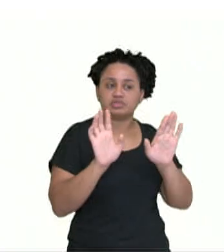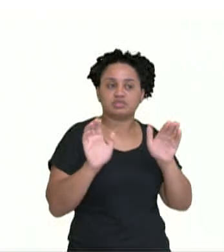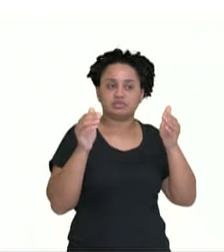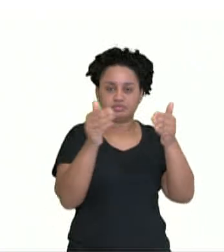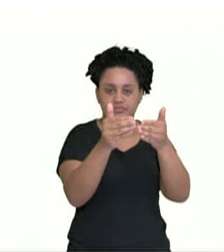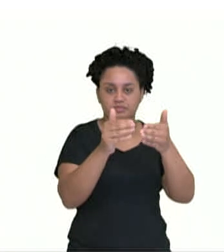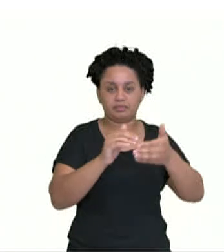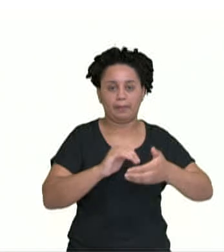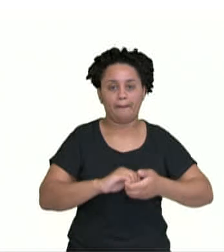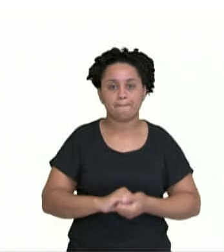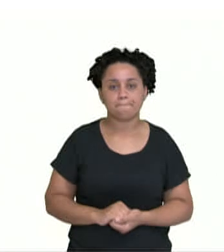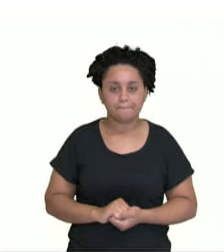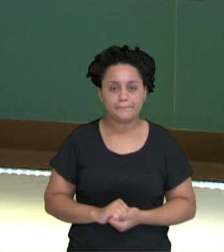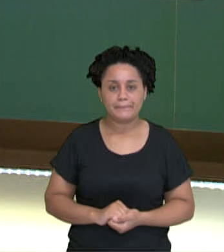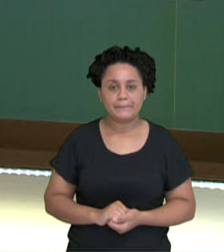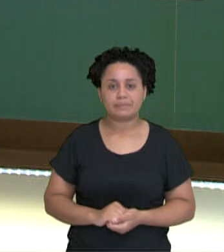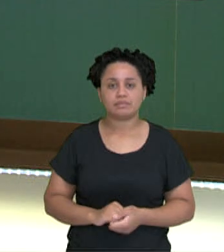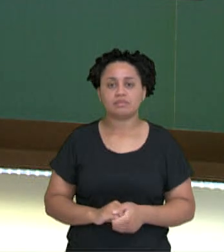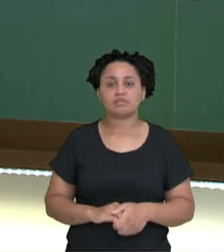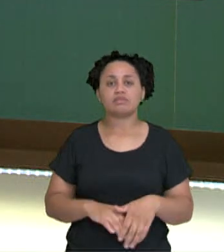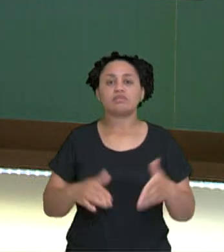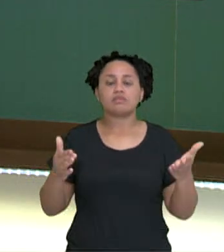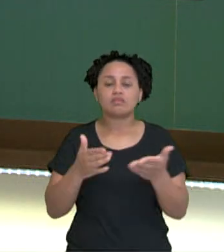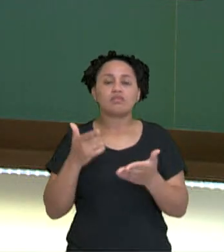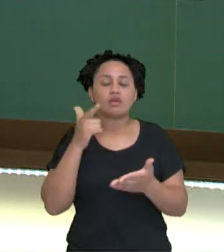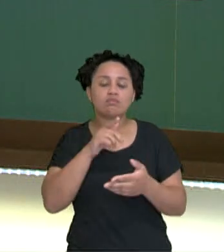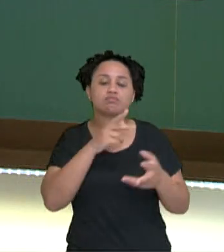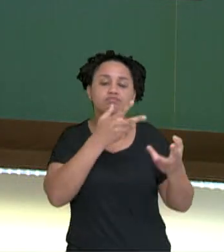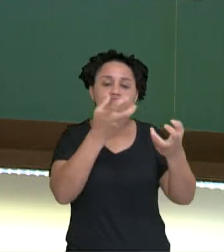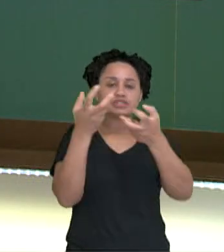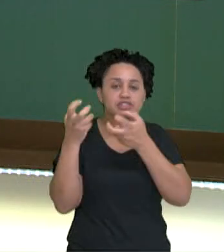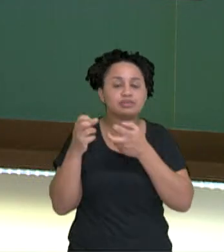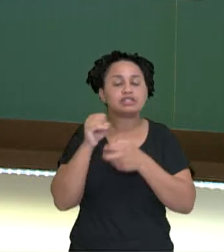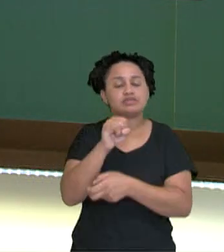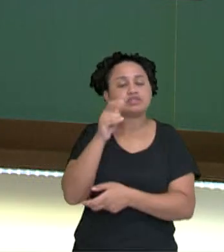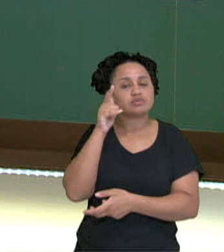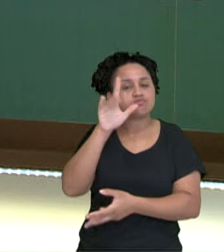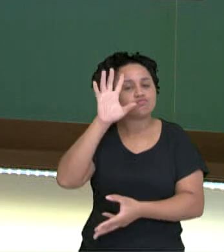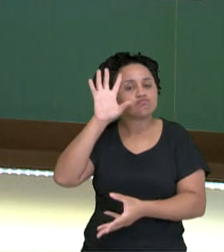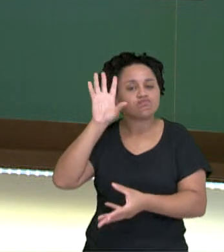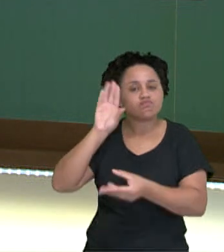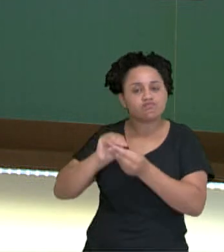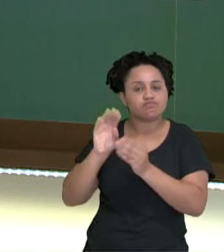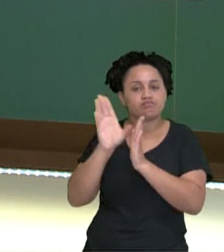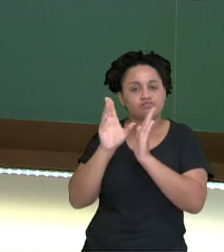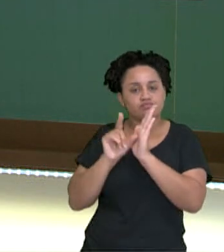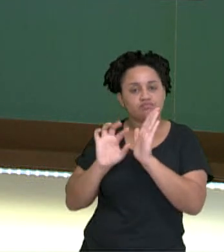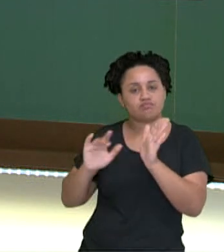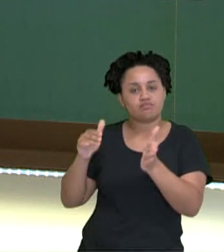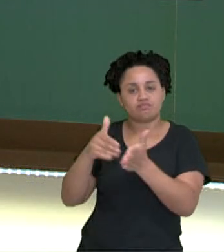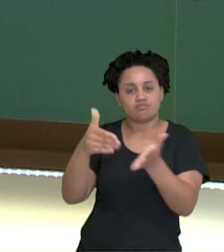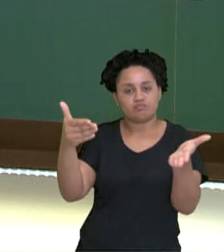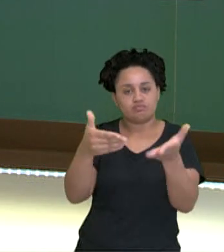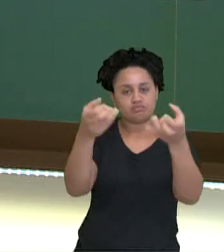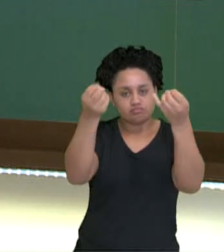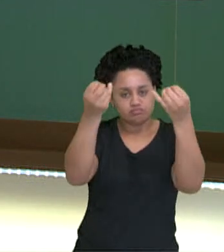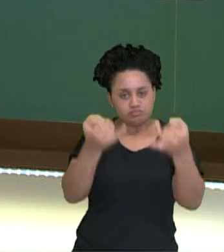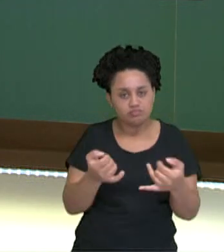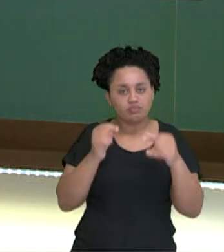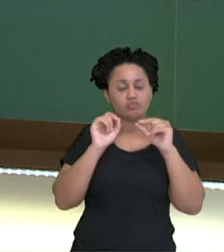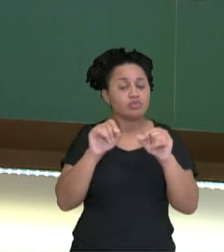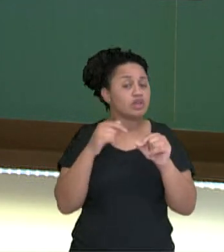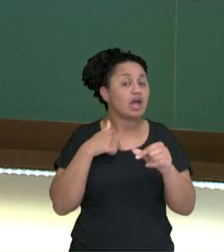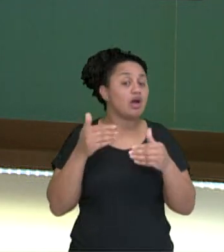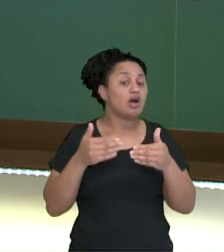orquestral. Para observar um pouco se você compreendeu o conteúdo até agora explicado, vamos ao